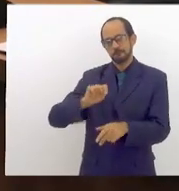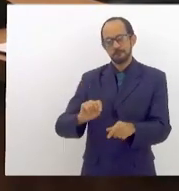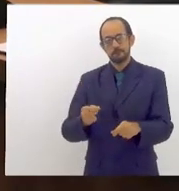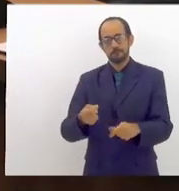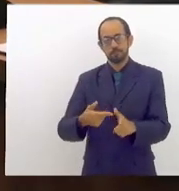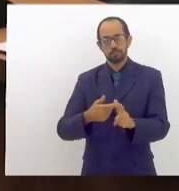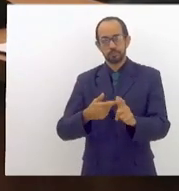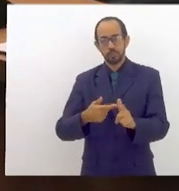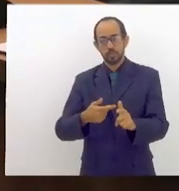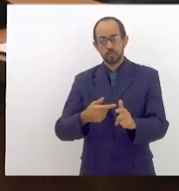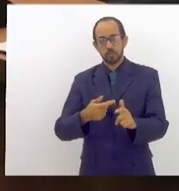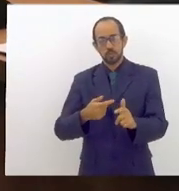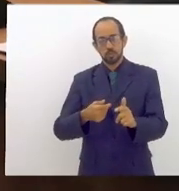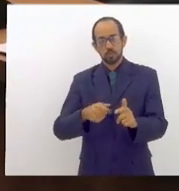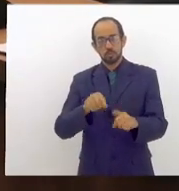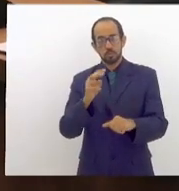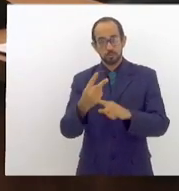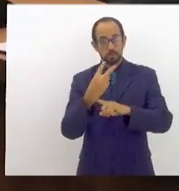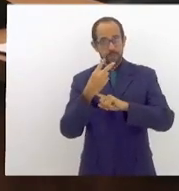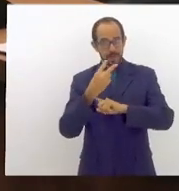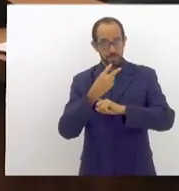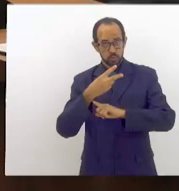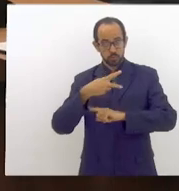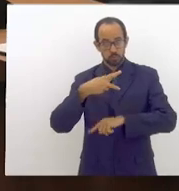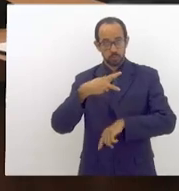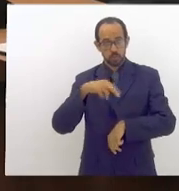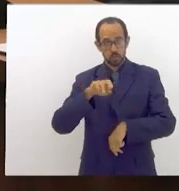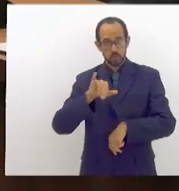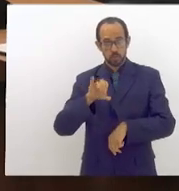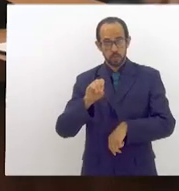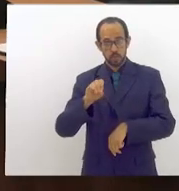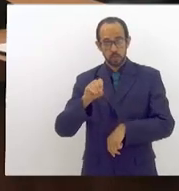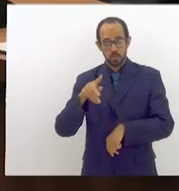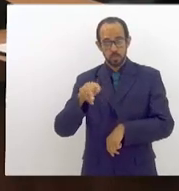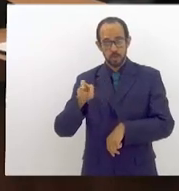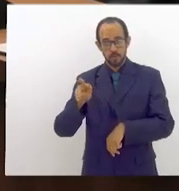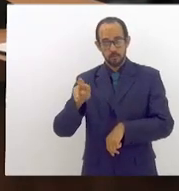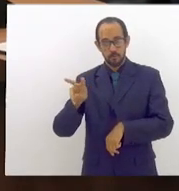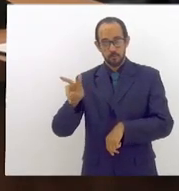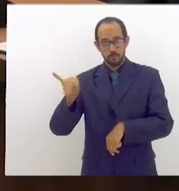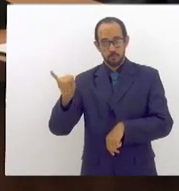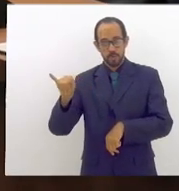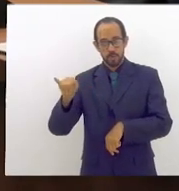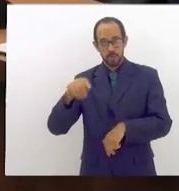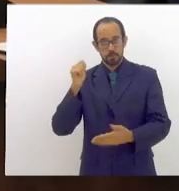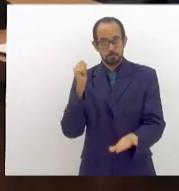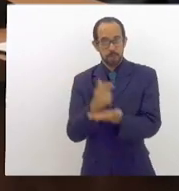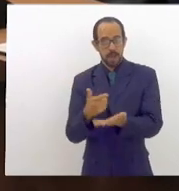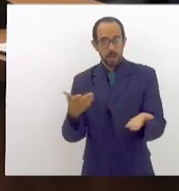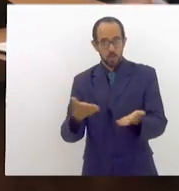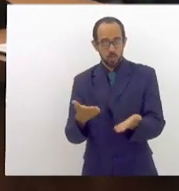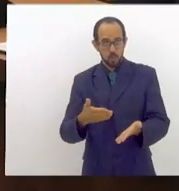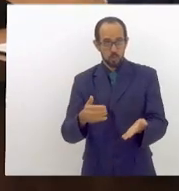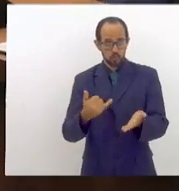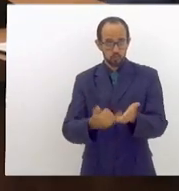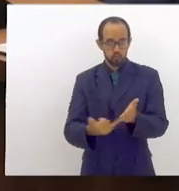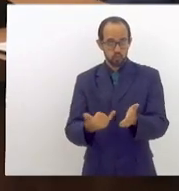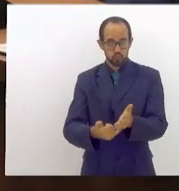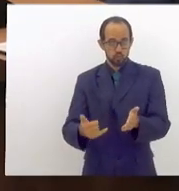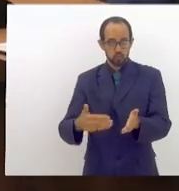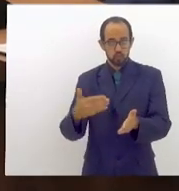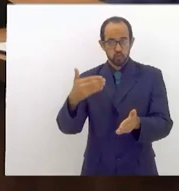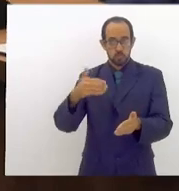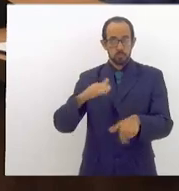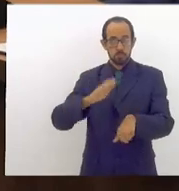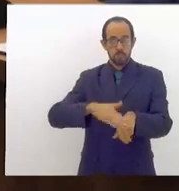feito pelo rio previdência que paga hoje a taça de juros mais alta do